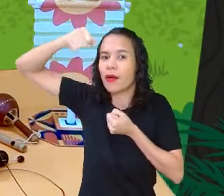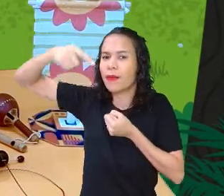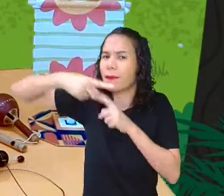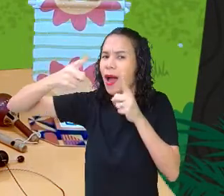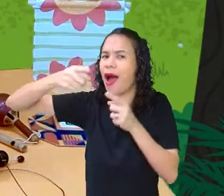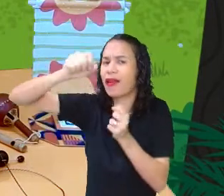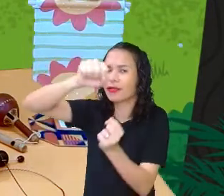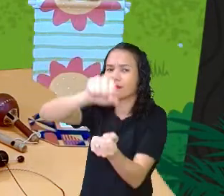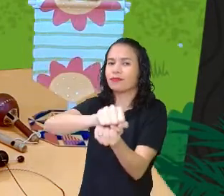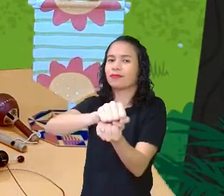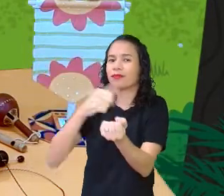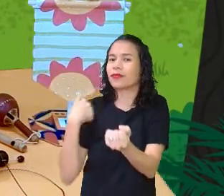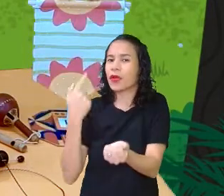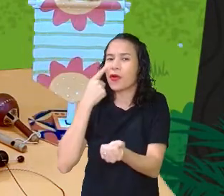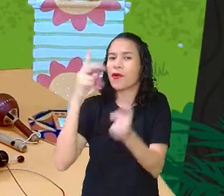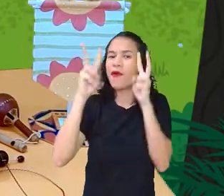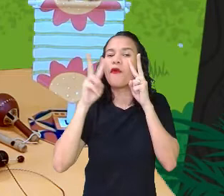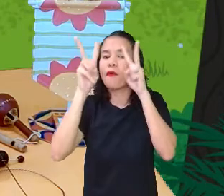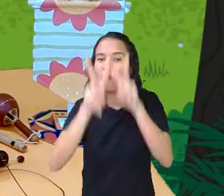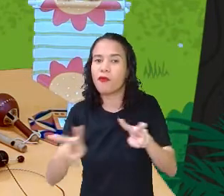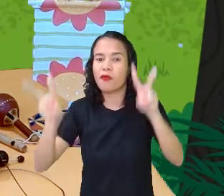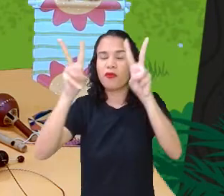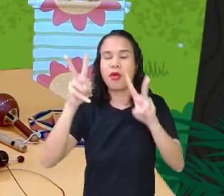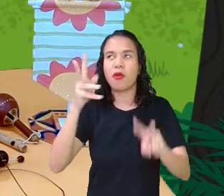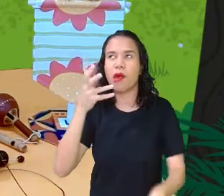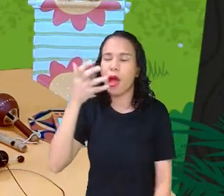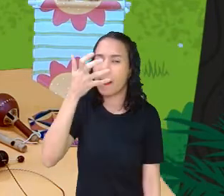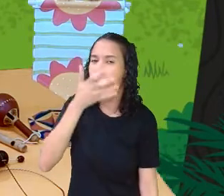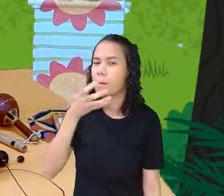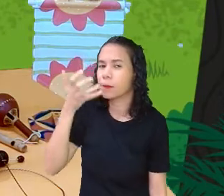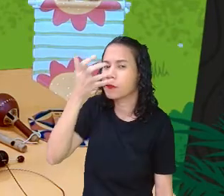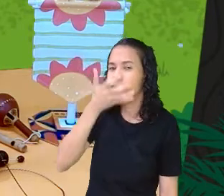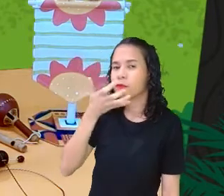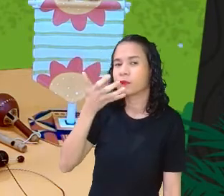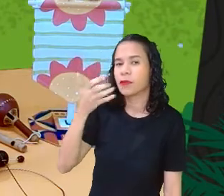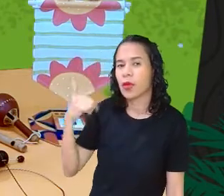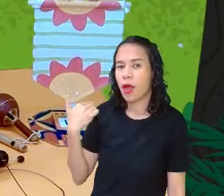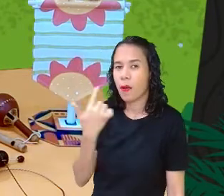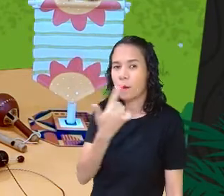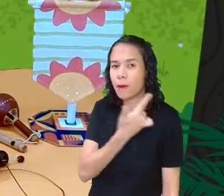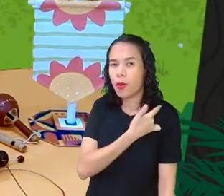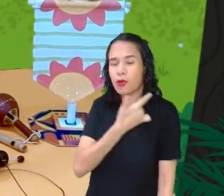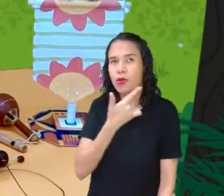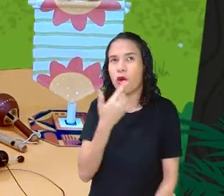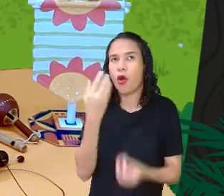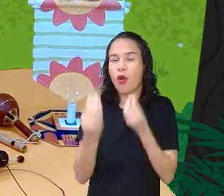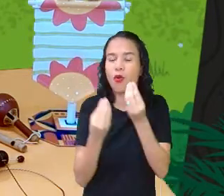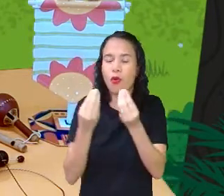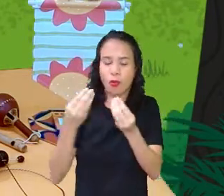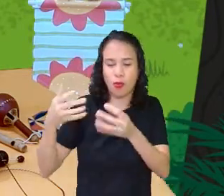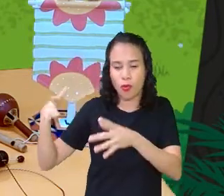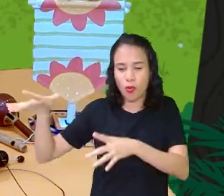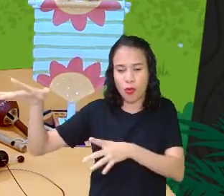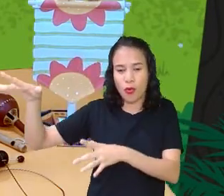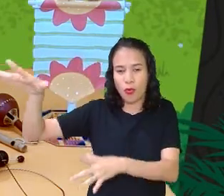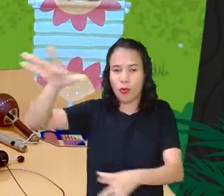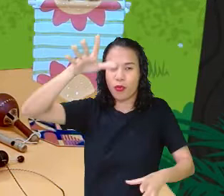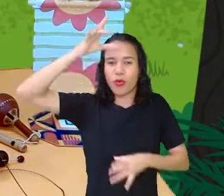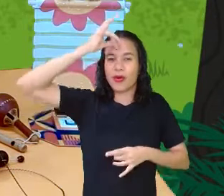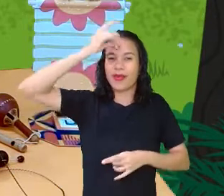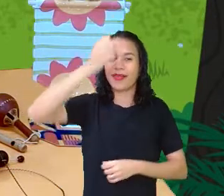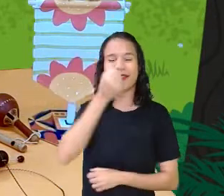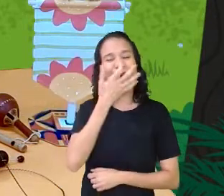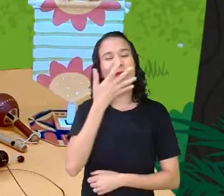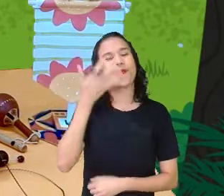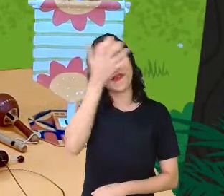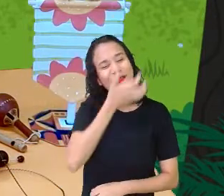vocês. Vocês vão acompanhar uma musiquinha para a gente se ambientalizar. E é sempre bom,